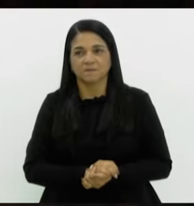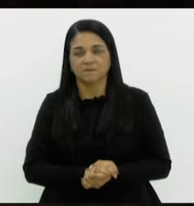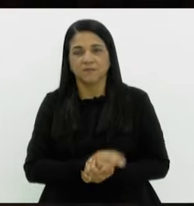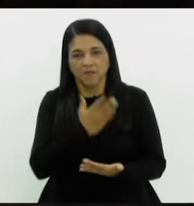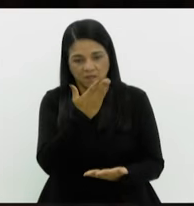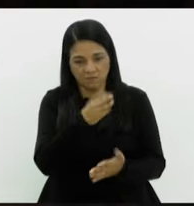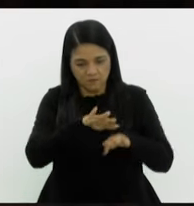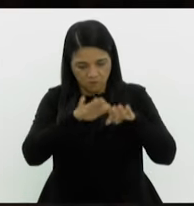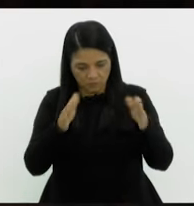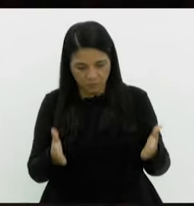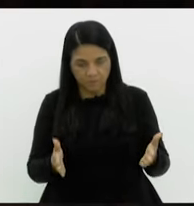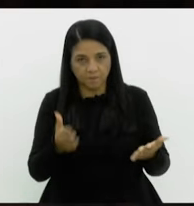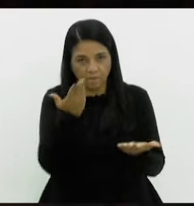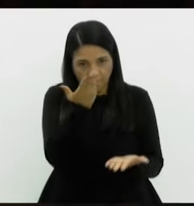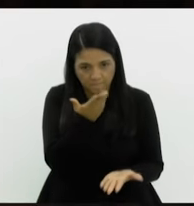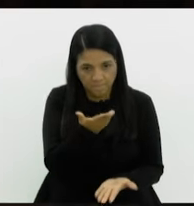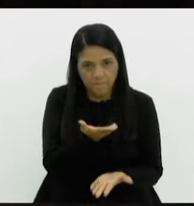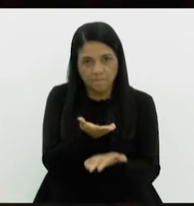Há sobre a mesa